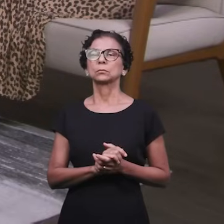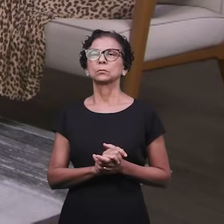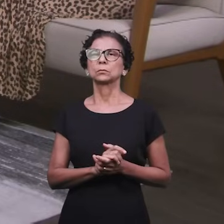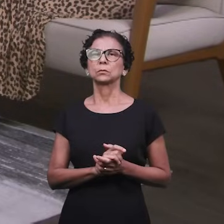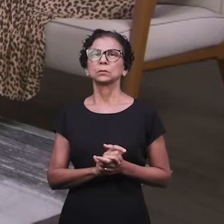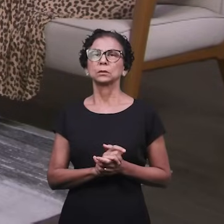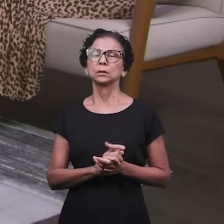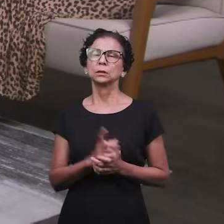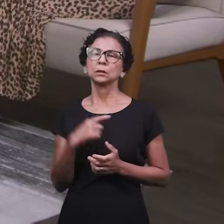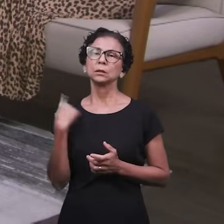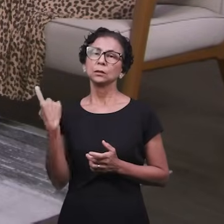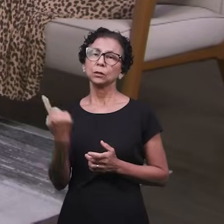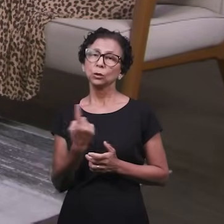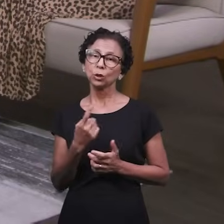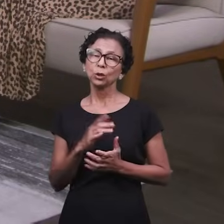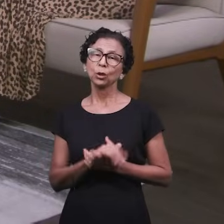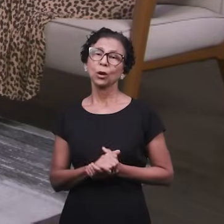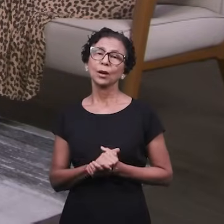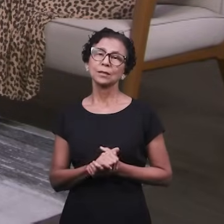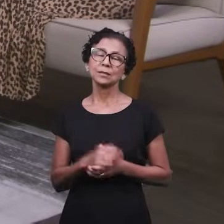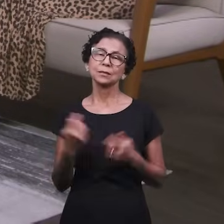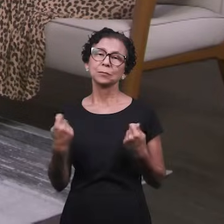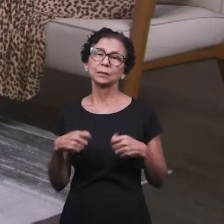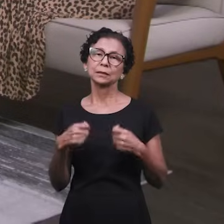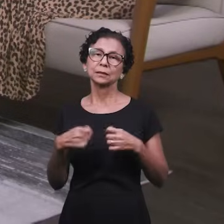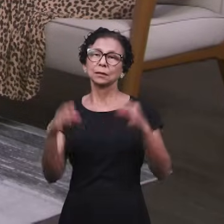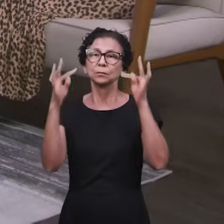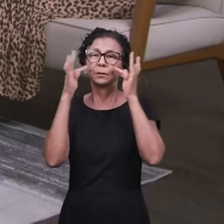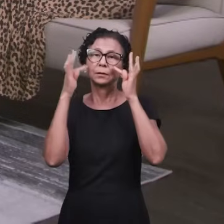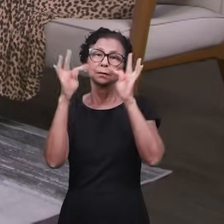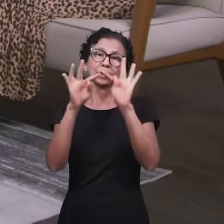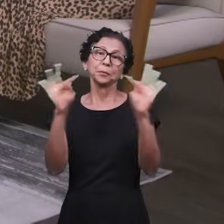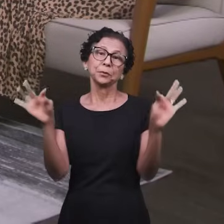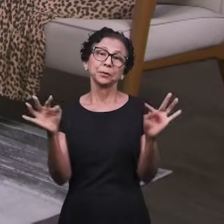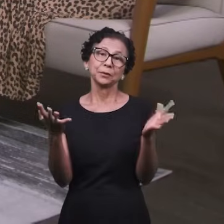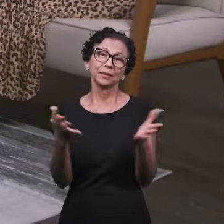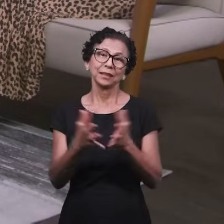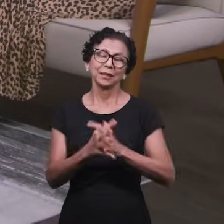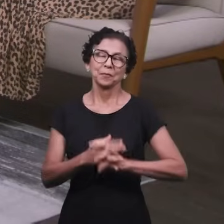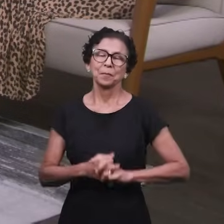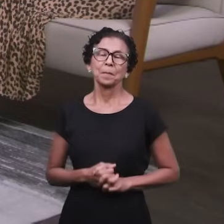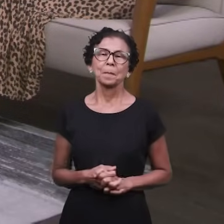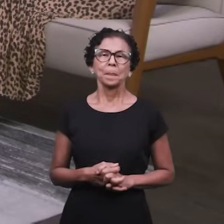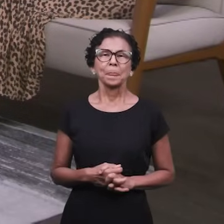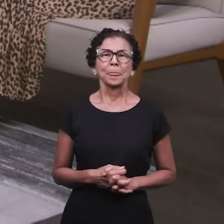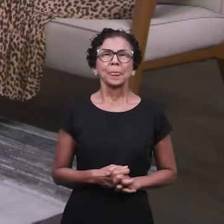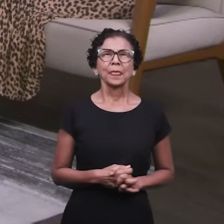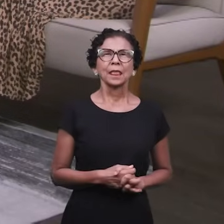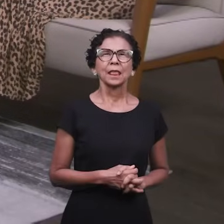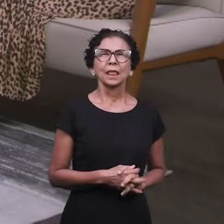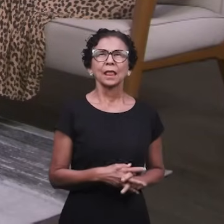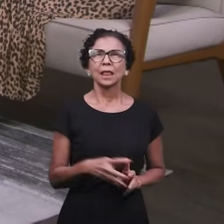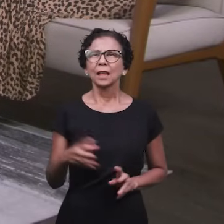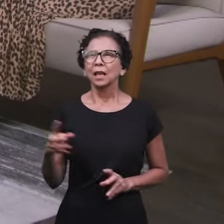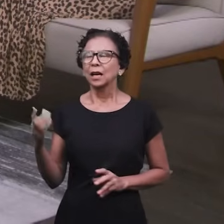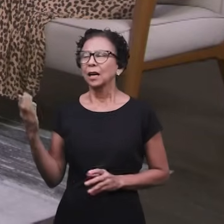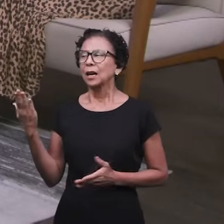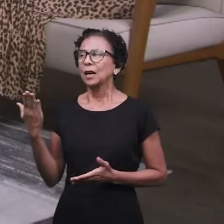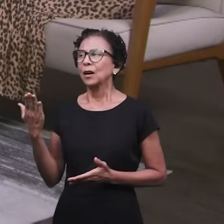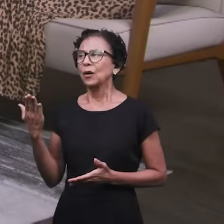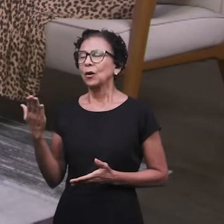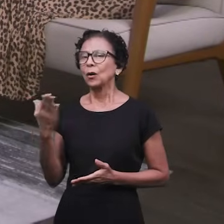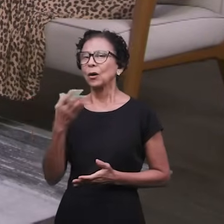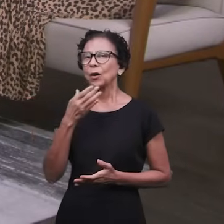nós que somos os exemplos para dar para os nossos filhos. Hoje, quando nós chegávamos aqui, um irmão falou que lê quanto tempo a Bíblia por